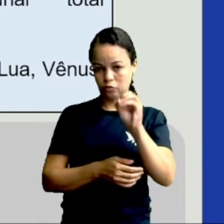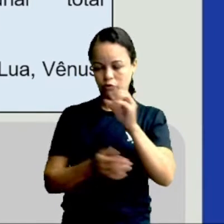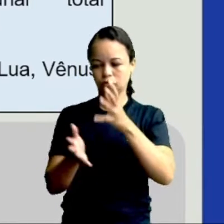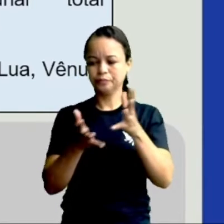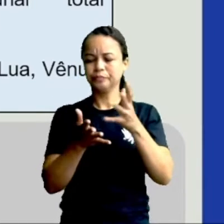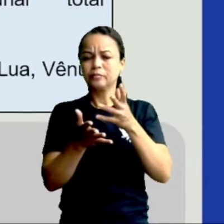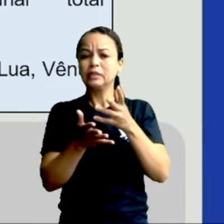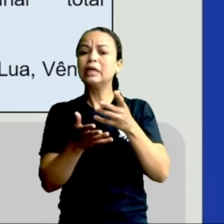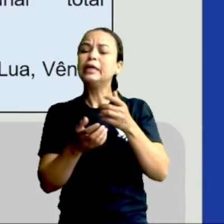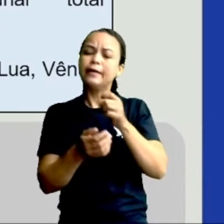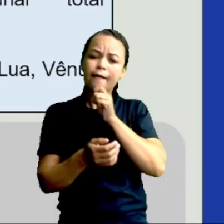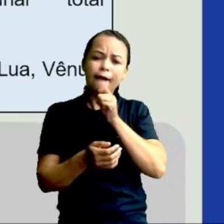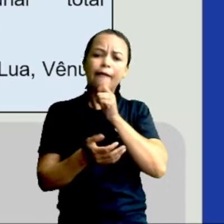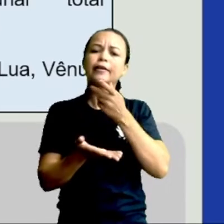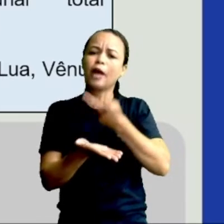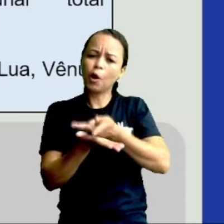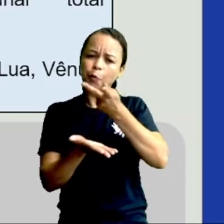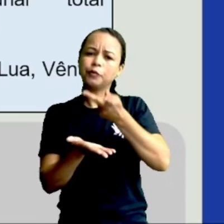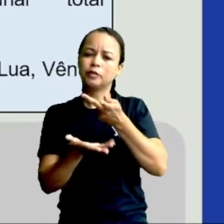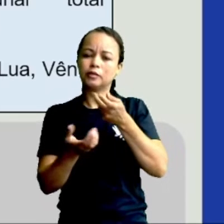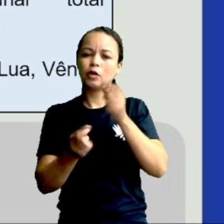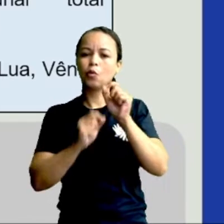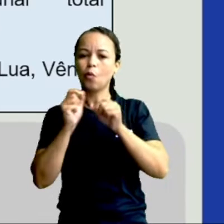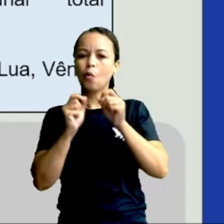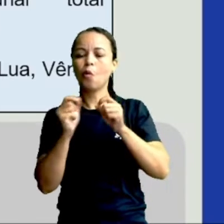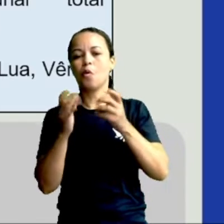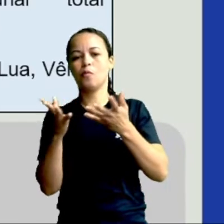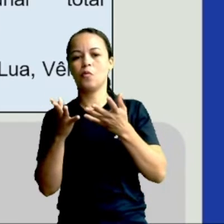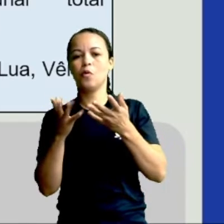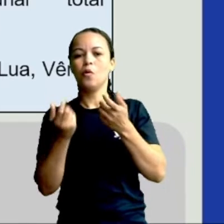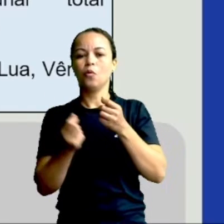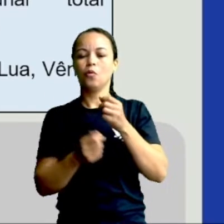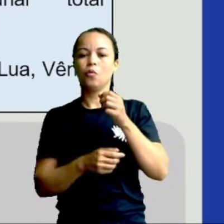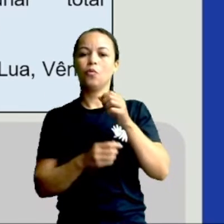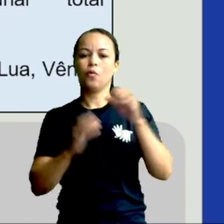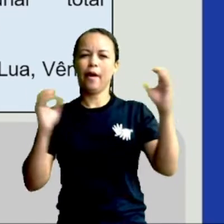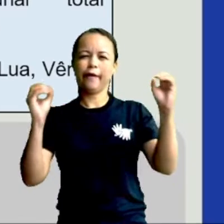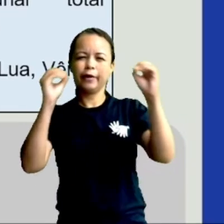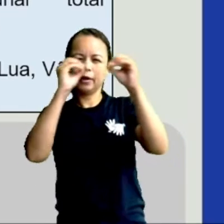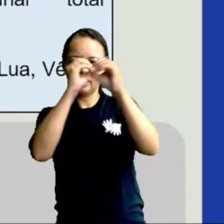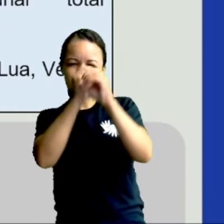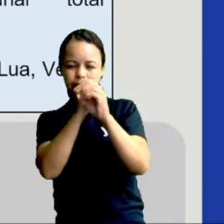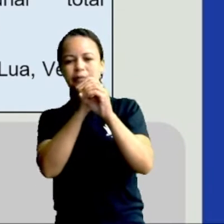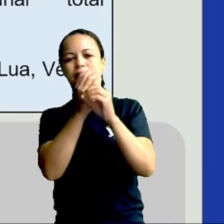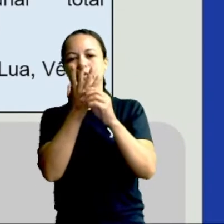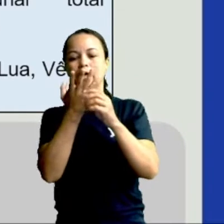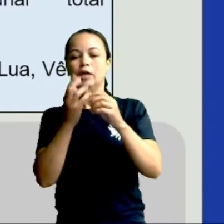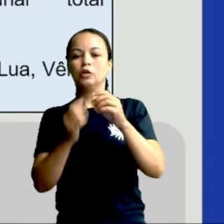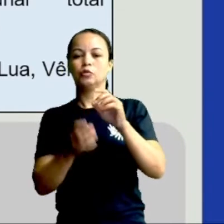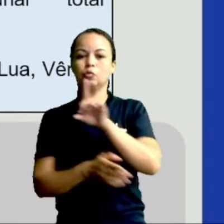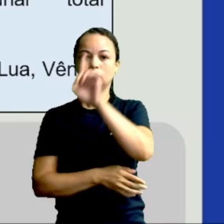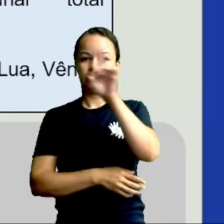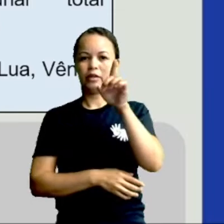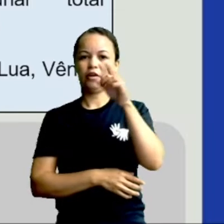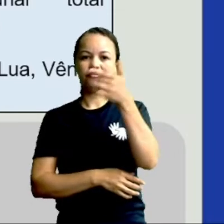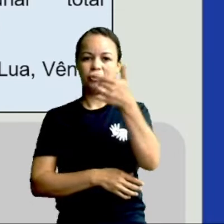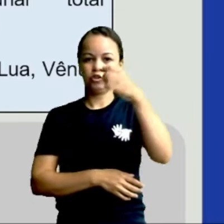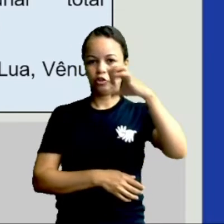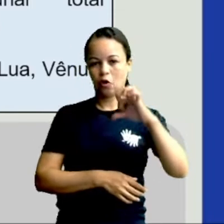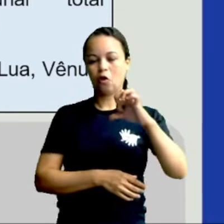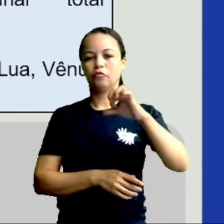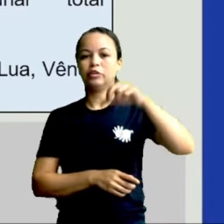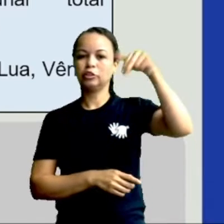irão acontecer, como o eclipse penumbral no dia 19 de novembro e a chuva de meteoros